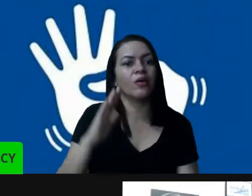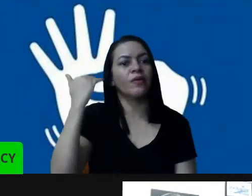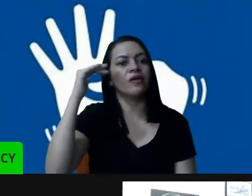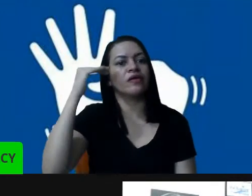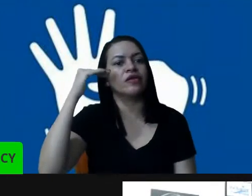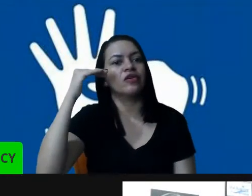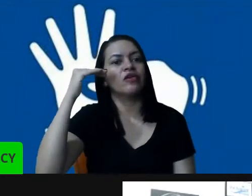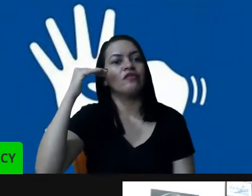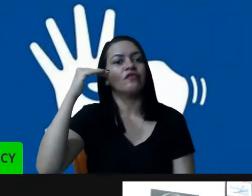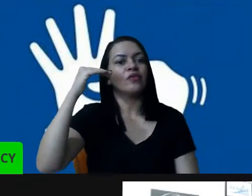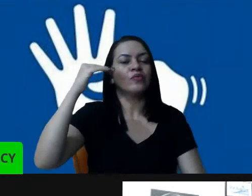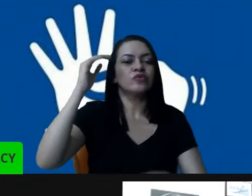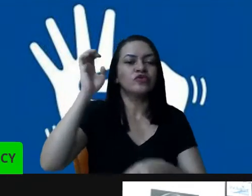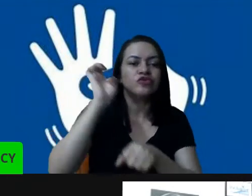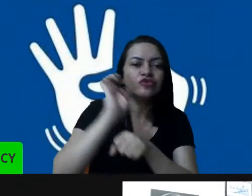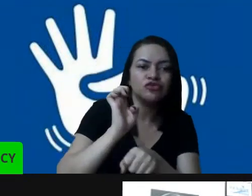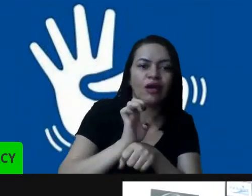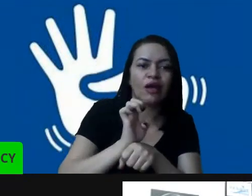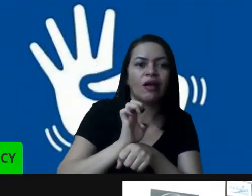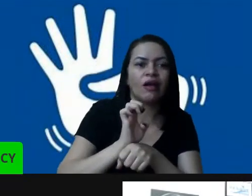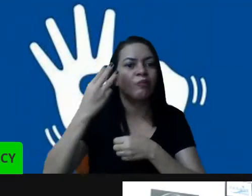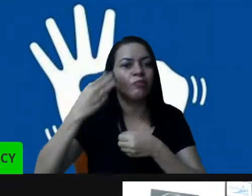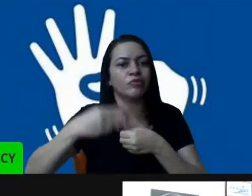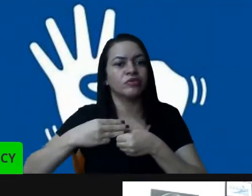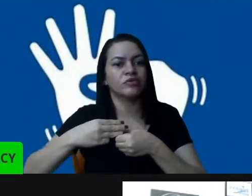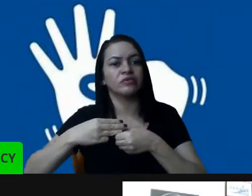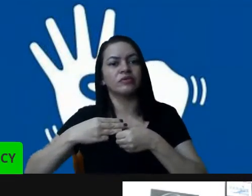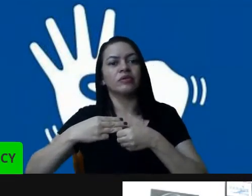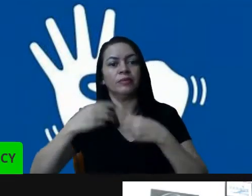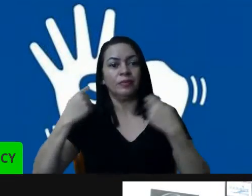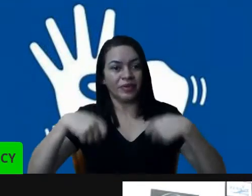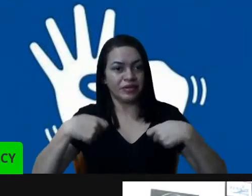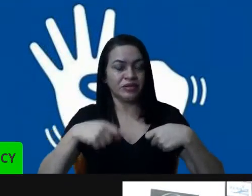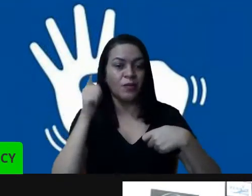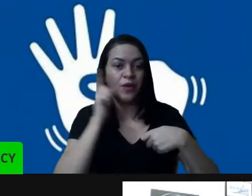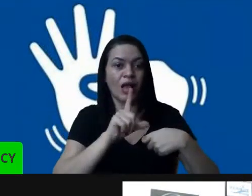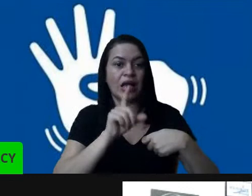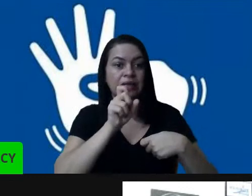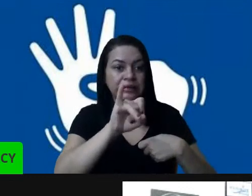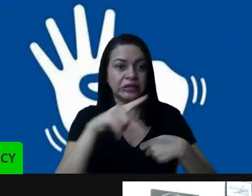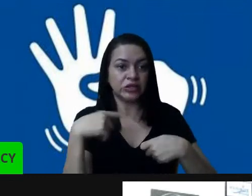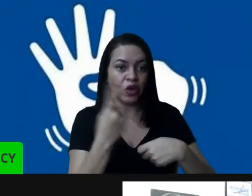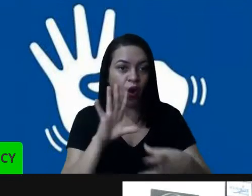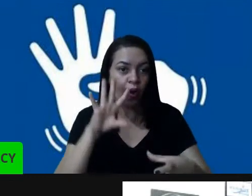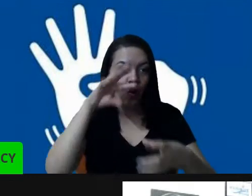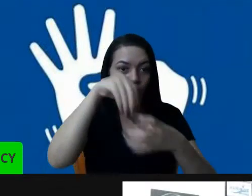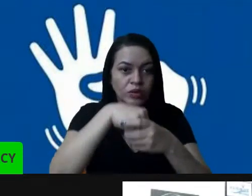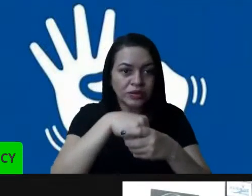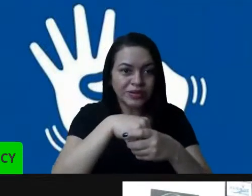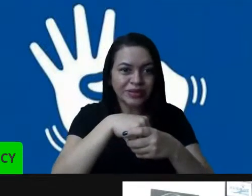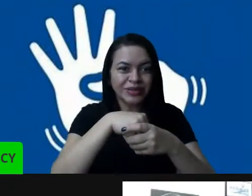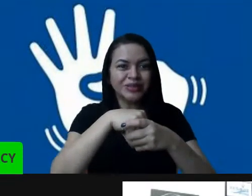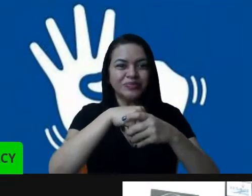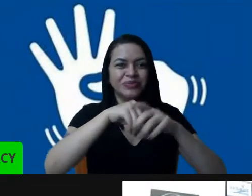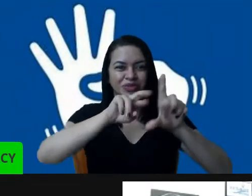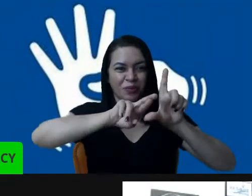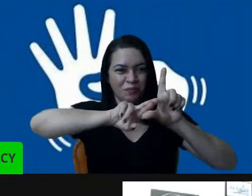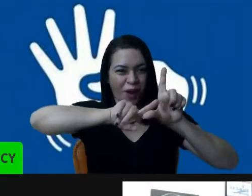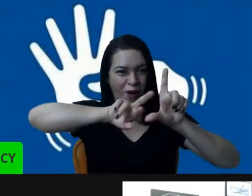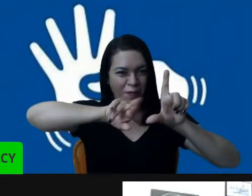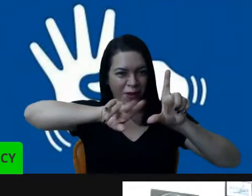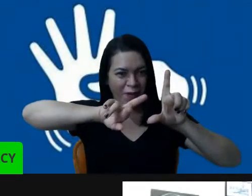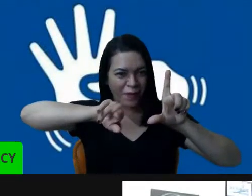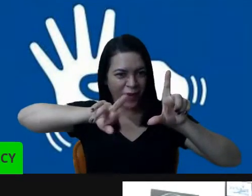de mídias e, sobretudo, quando a gente consegue estar dentro de uma mídia social, como que a gente